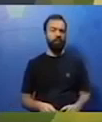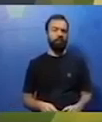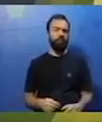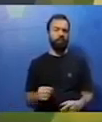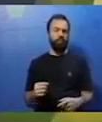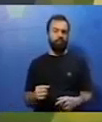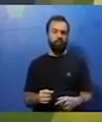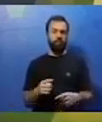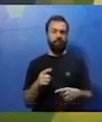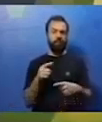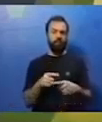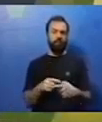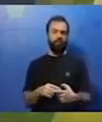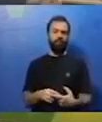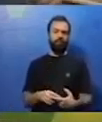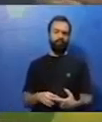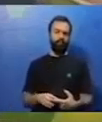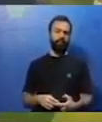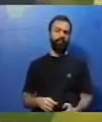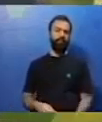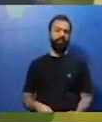resultado. Portanto,